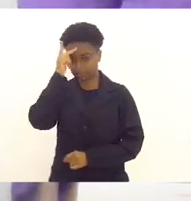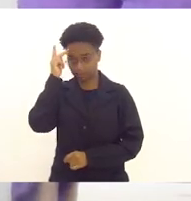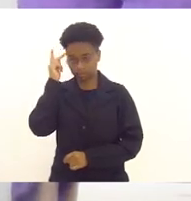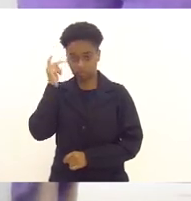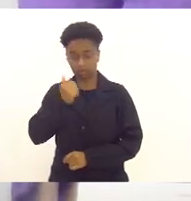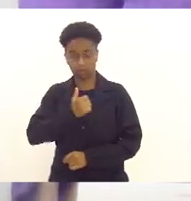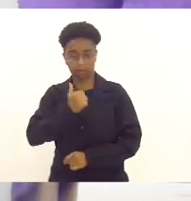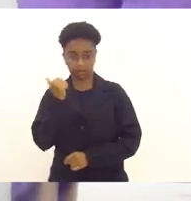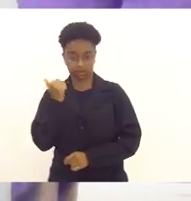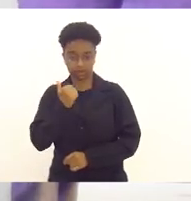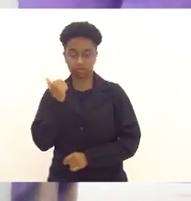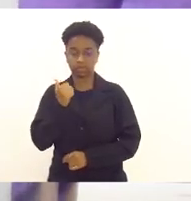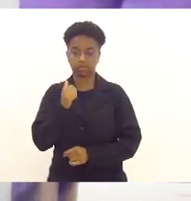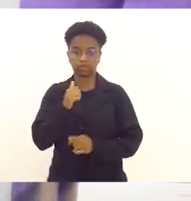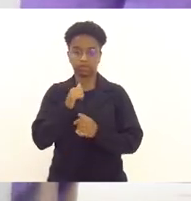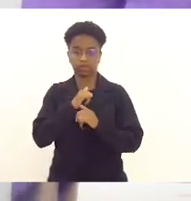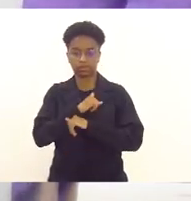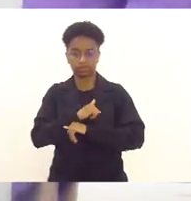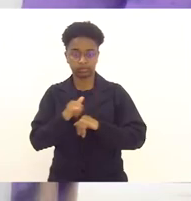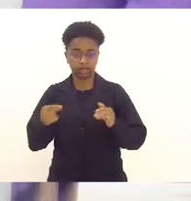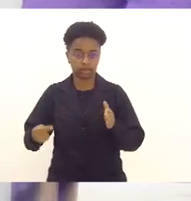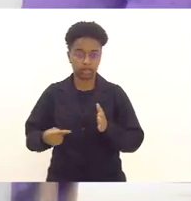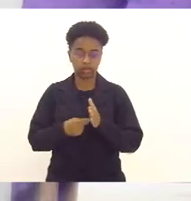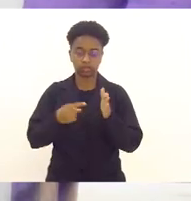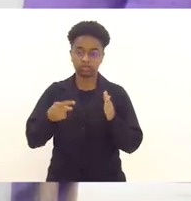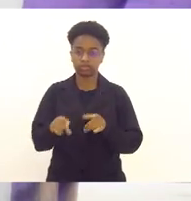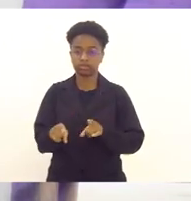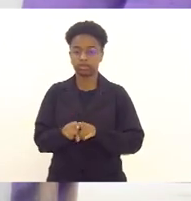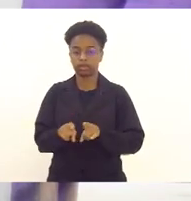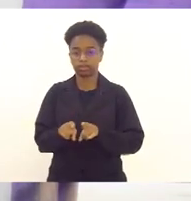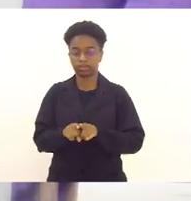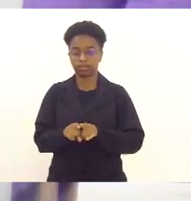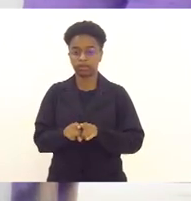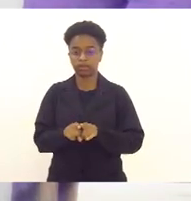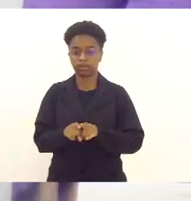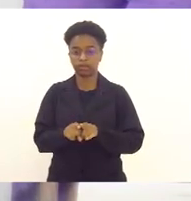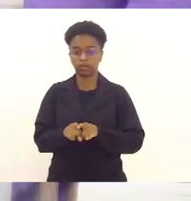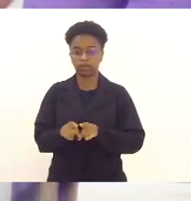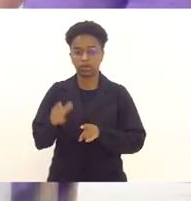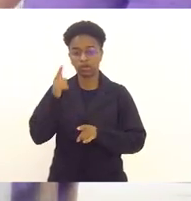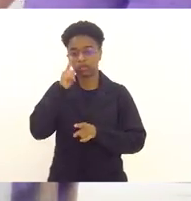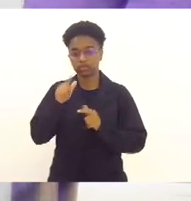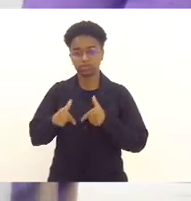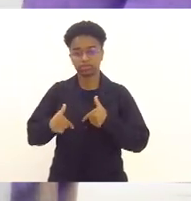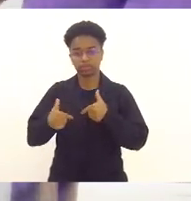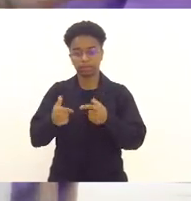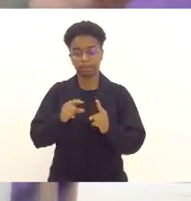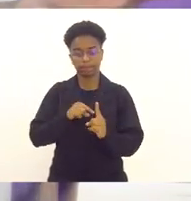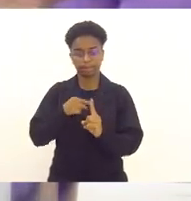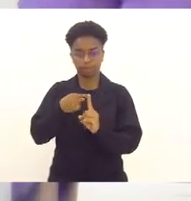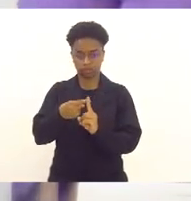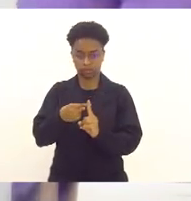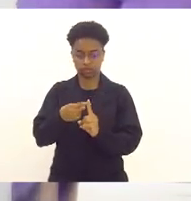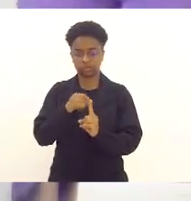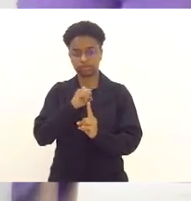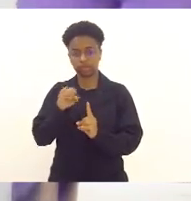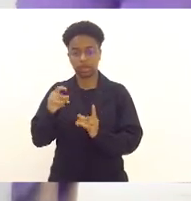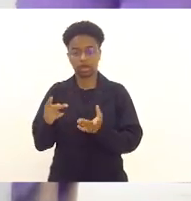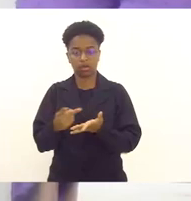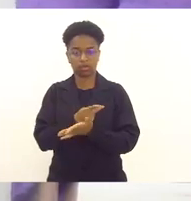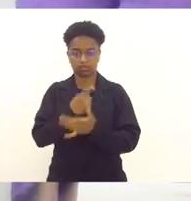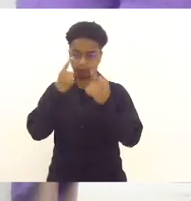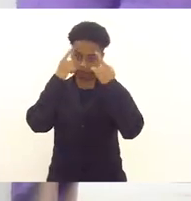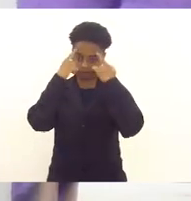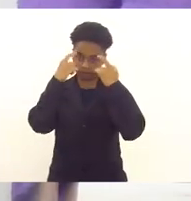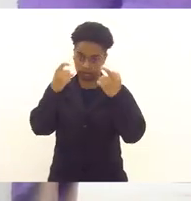eh denunciem e possam eh ter uma atitude positiva no caso de um tipo de violência